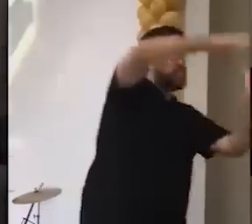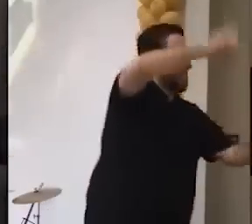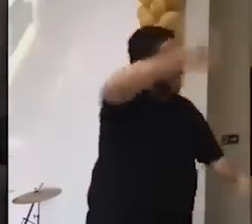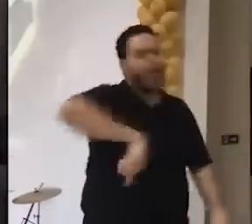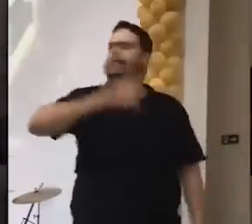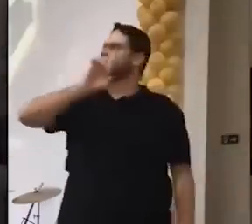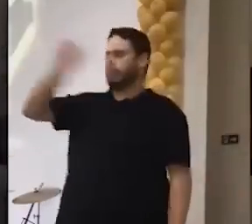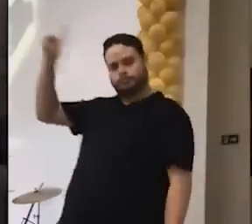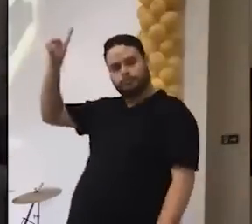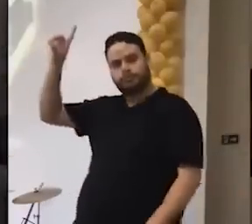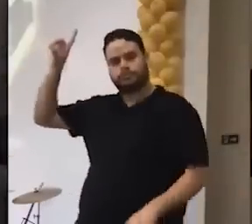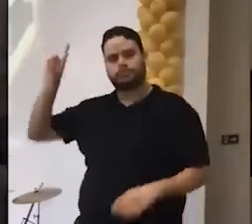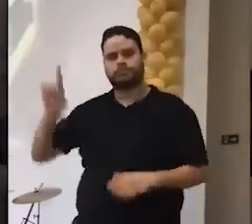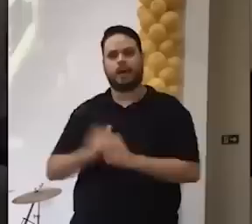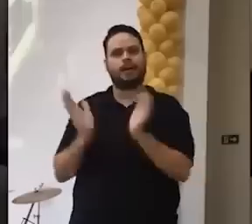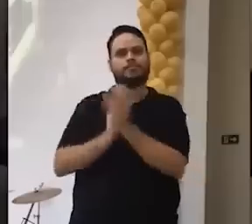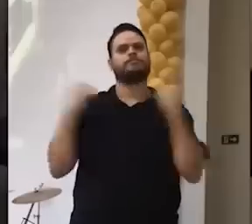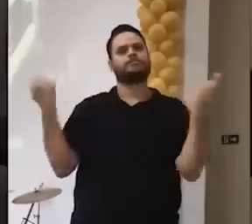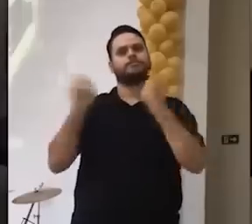seu Deus.